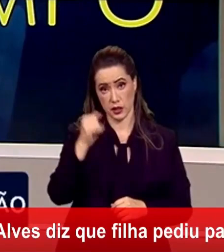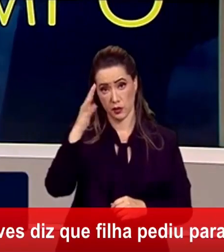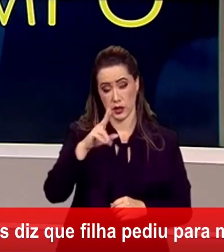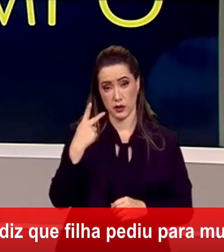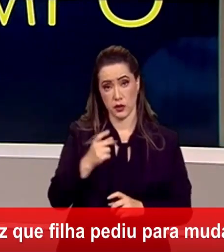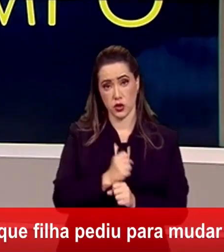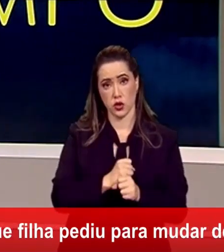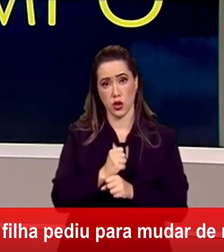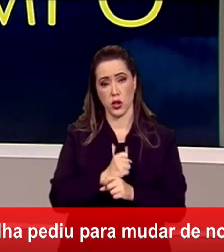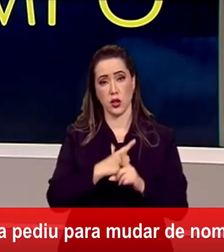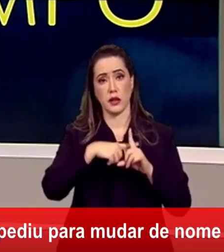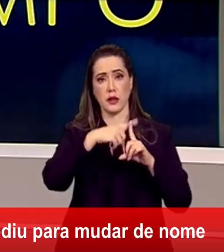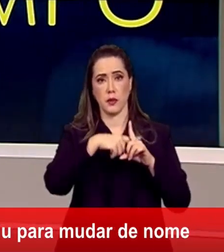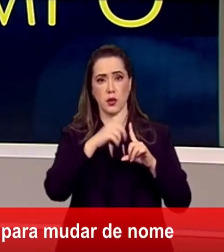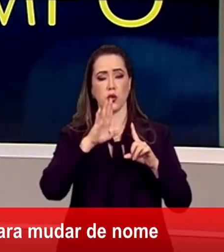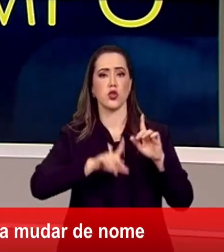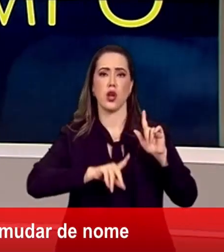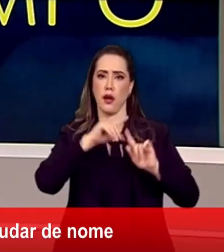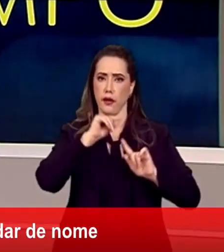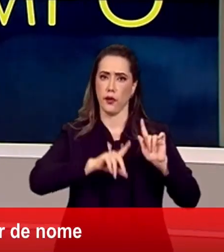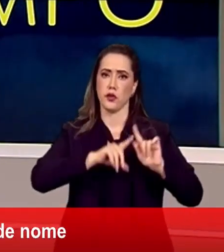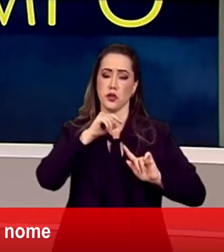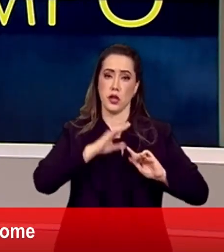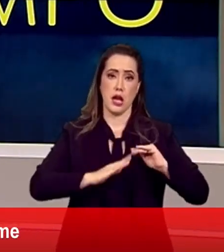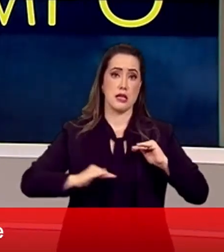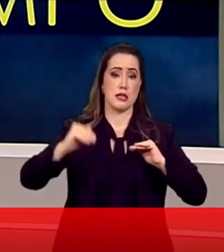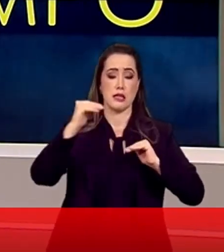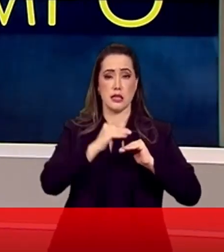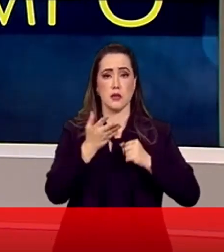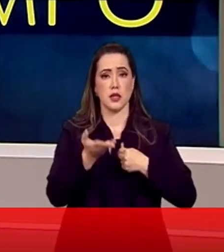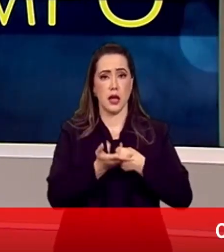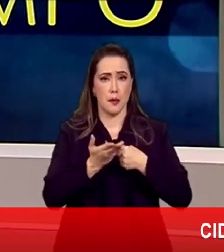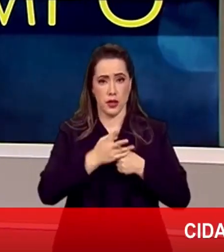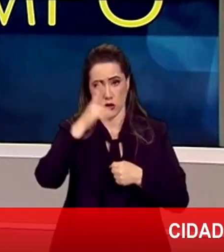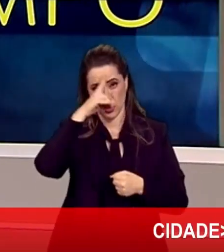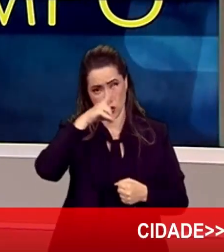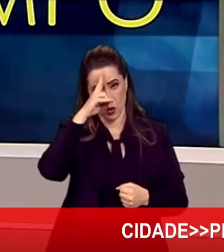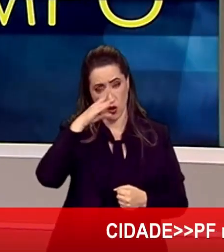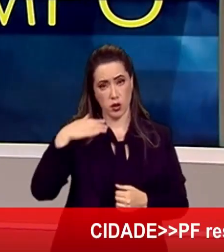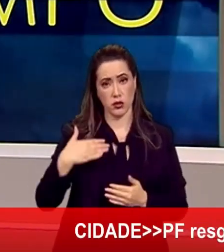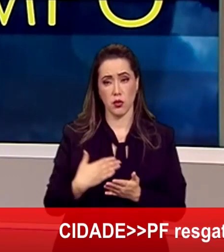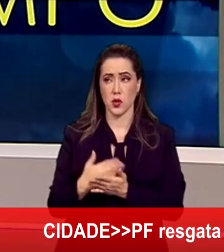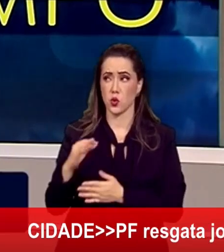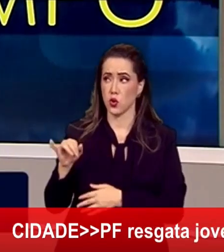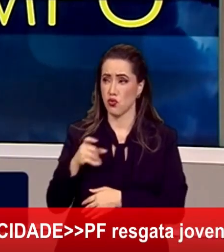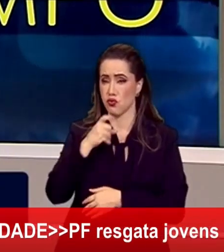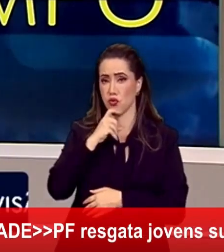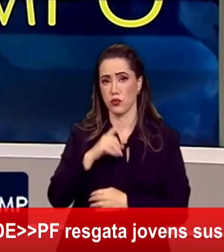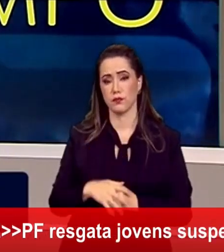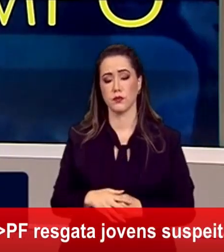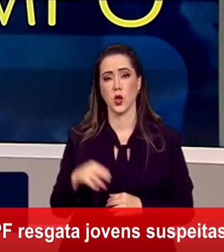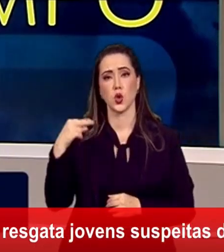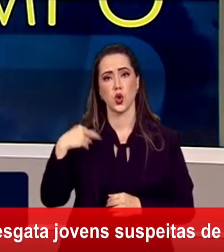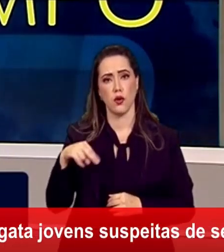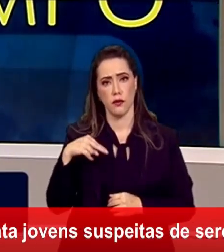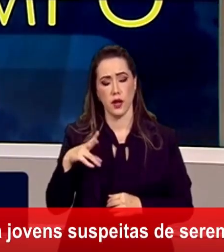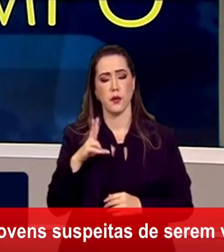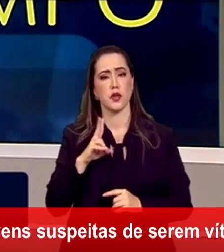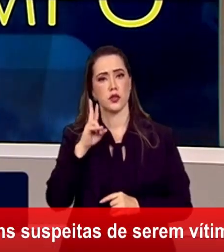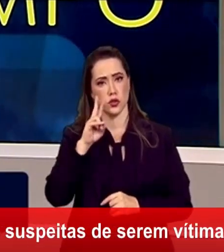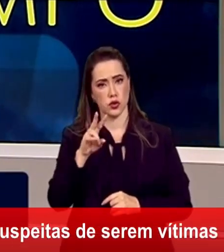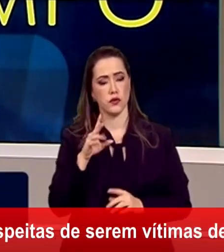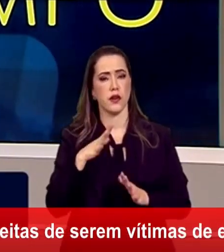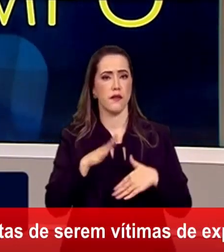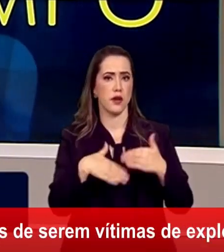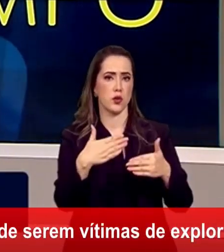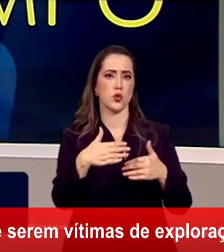este ano, a temperatura já vem batendo recordes e ficando acima da média histórica desde julho. Novembro vem caminhando para